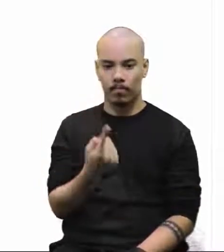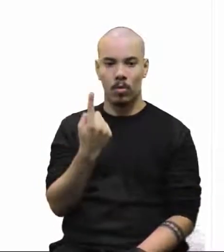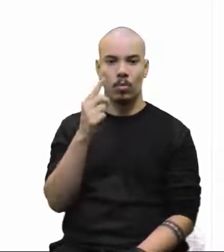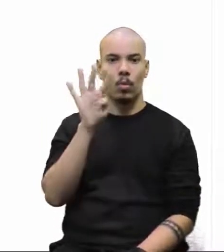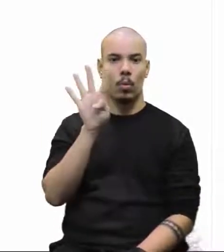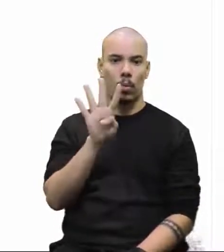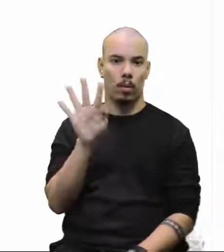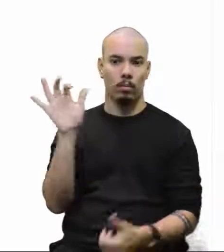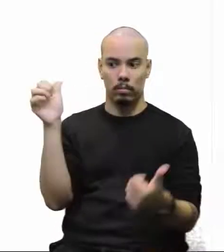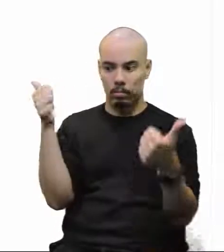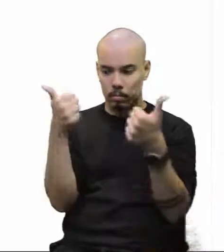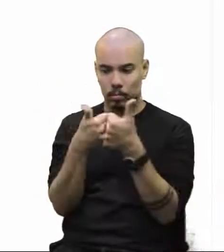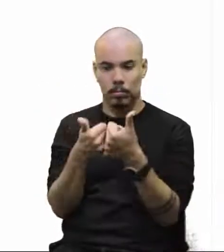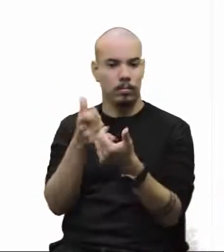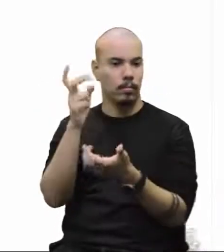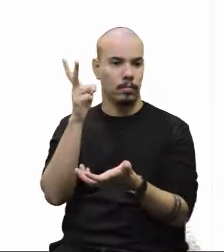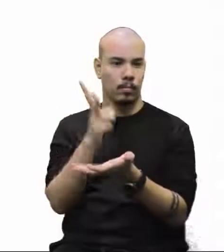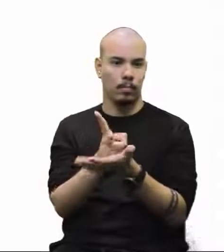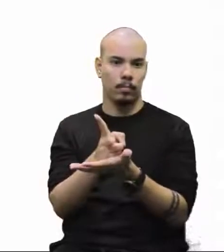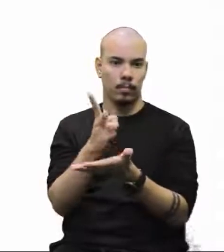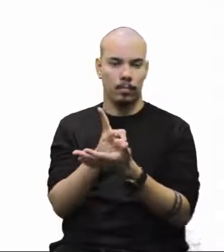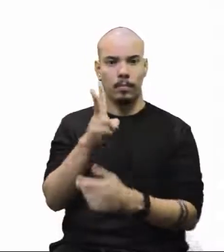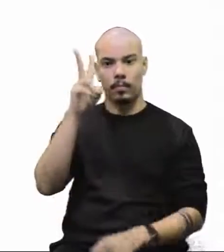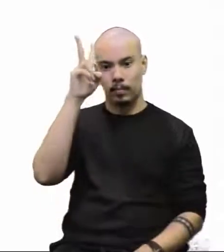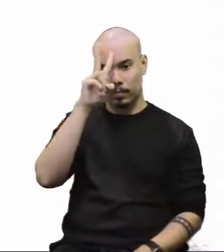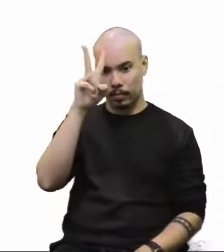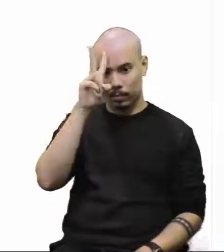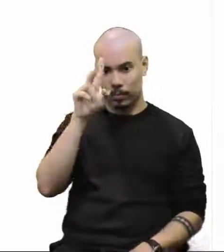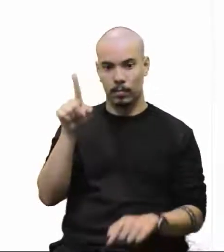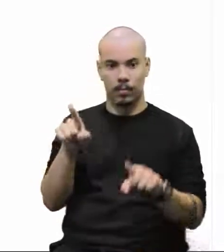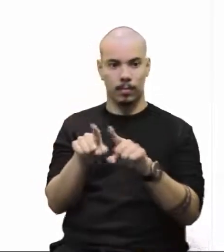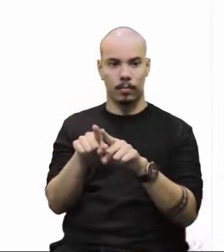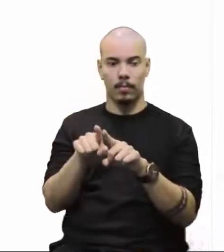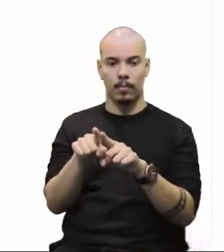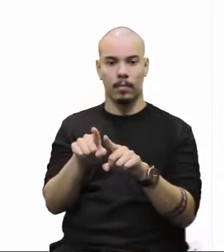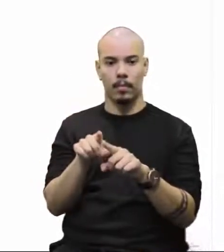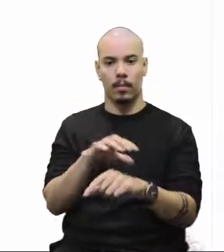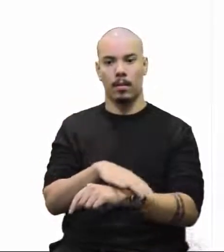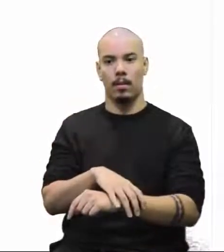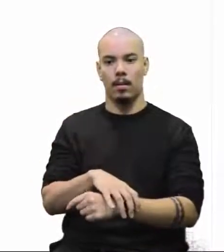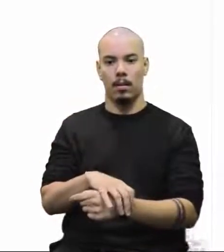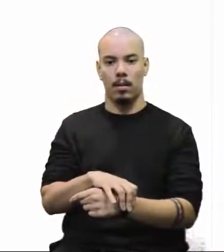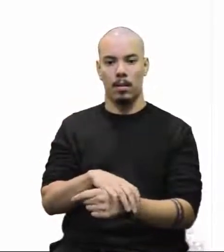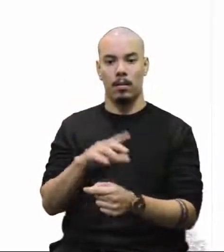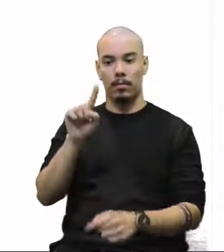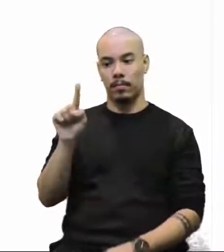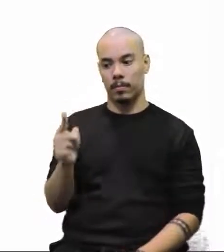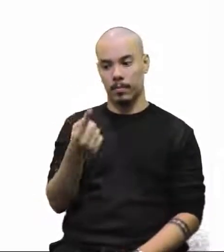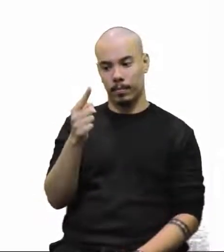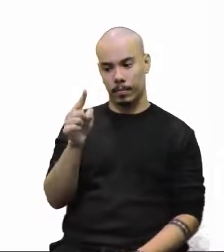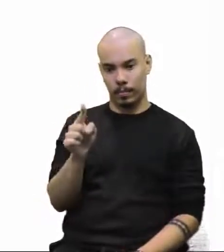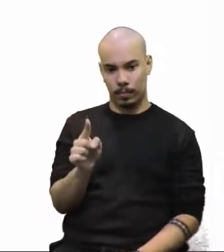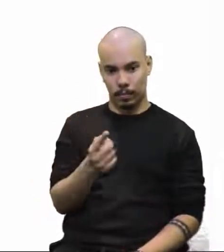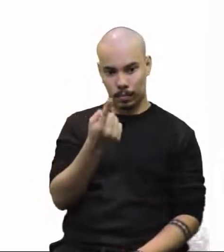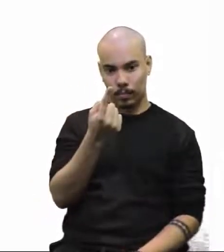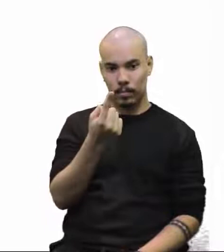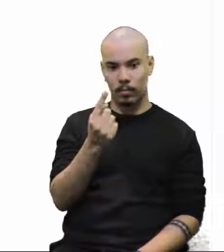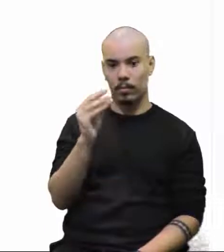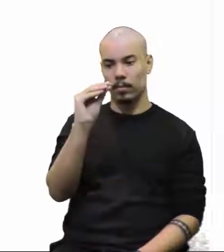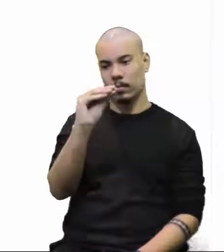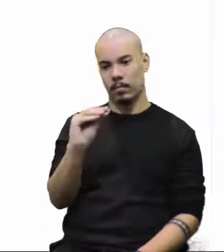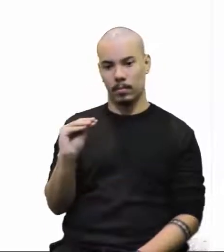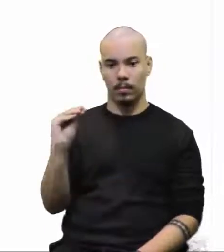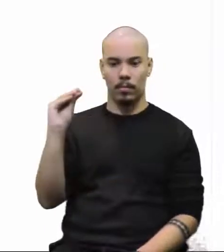vai estar mais próximo de 1,4. Lembrando só na parte de voltar a vírgula, né? Duas casas aqui,